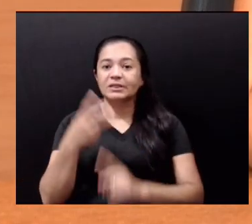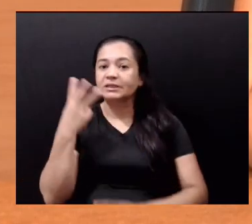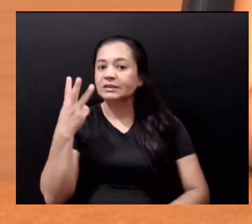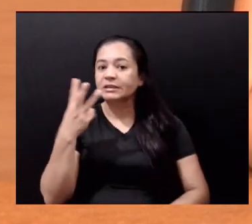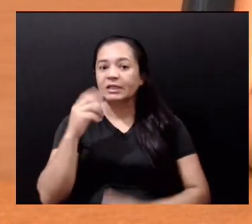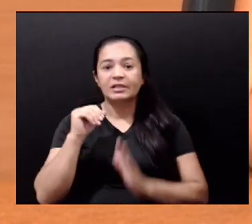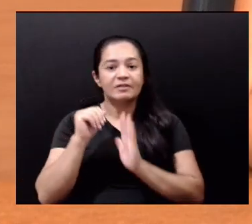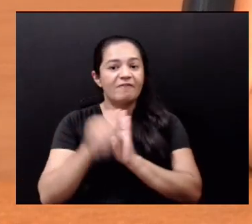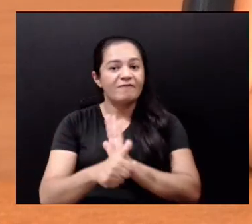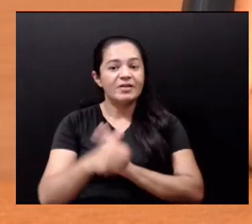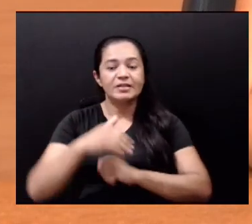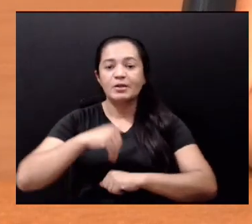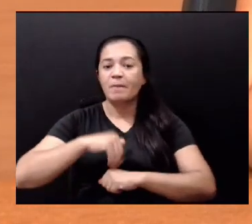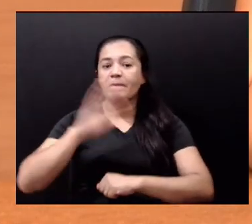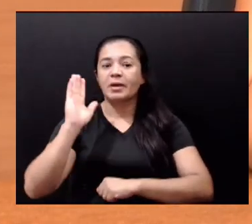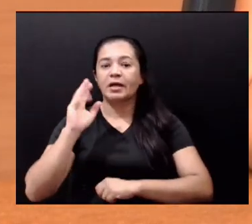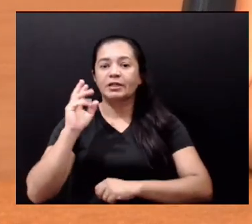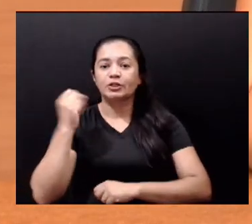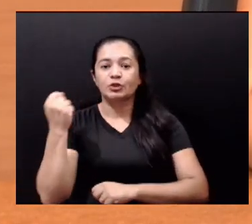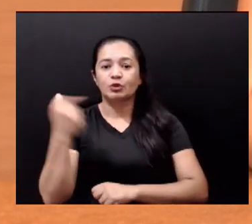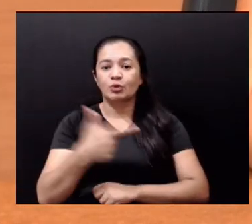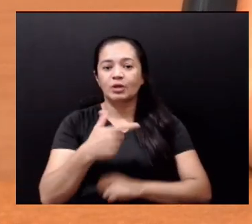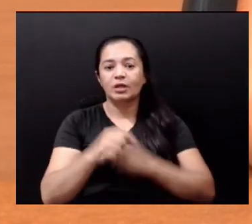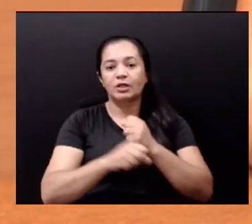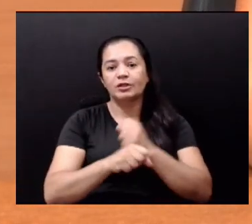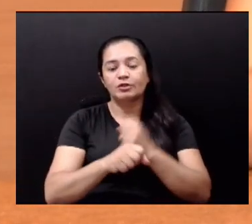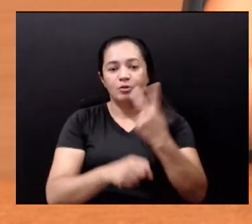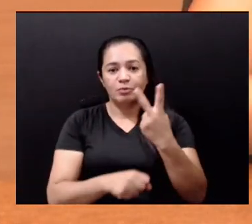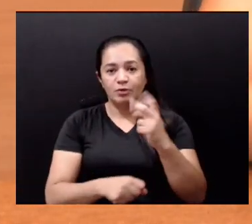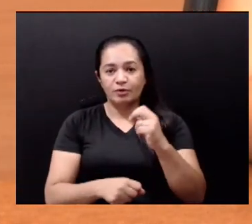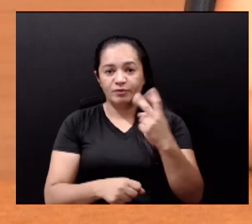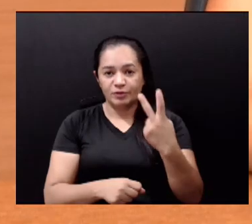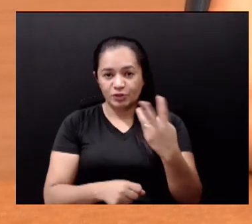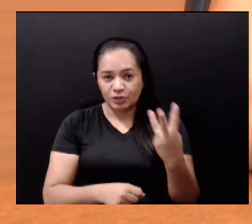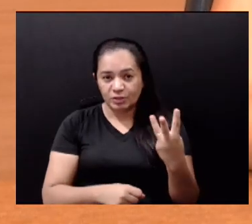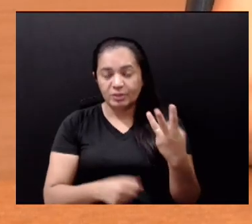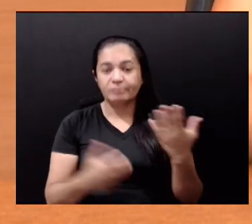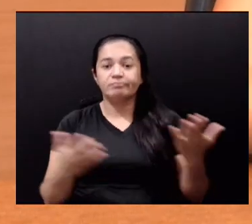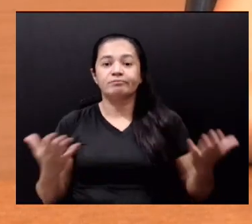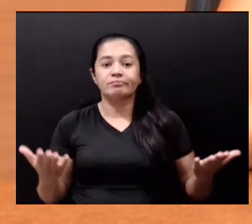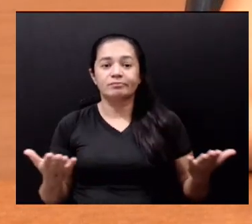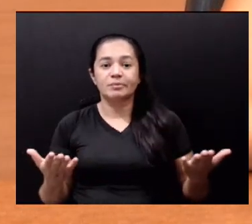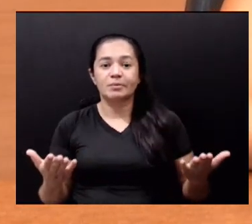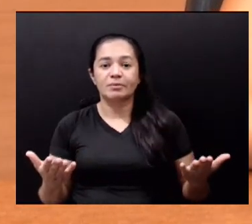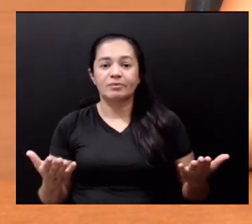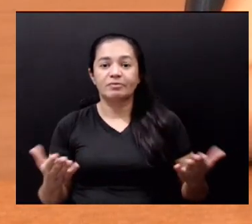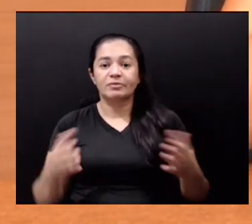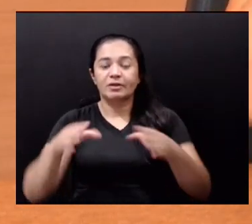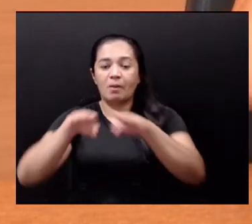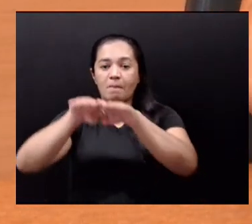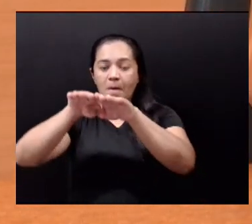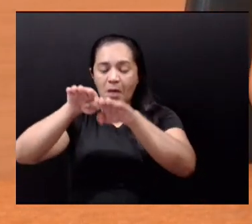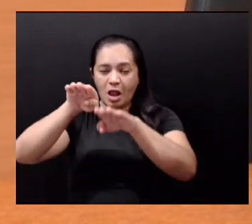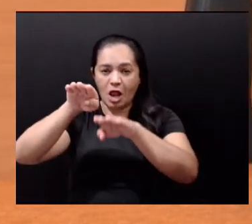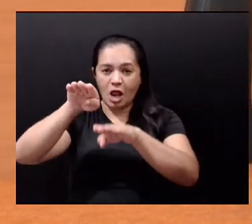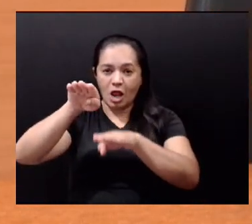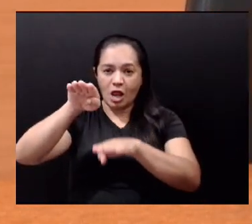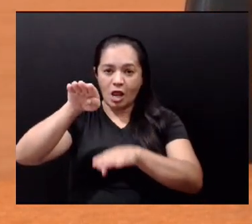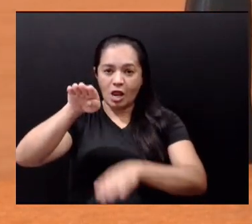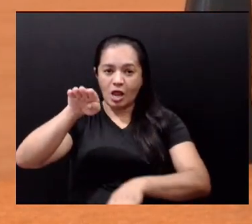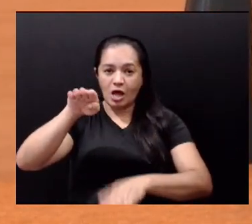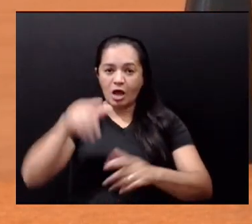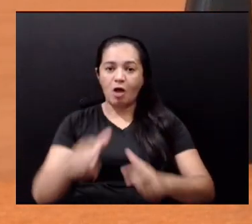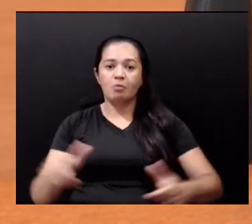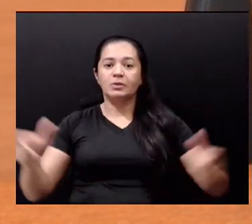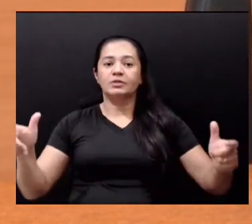que 2023. Então, nós estamos tendo um processo de aumento da desigualdade, da acumulação de riqueza, e a